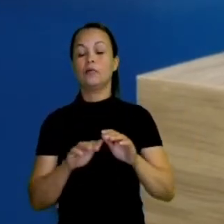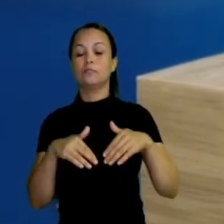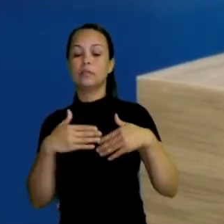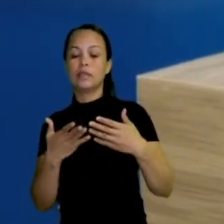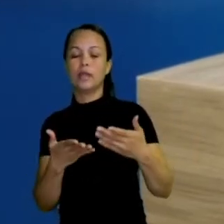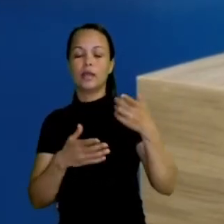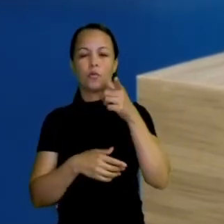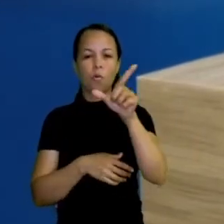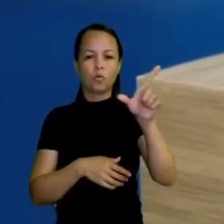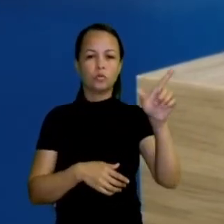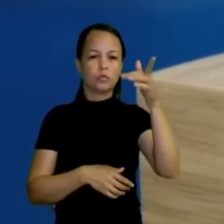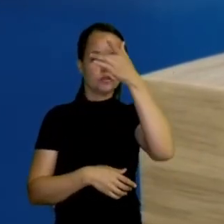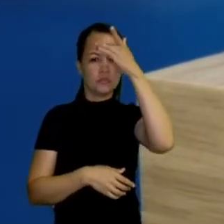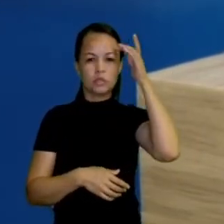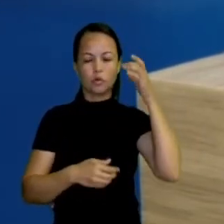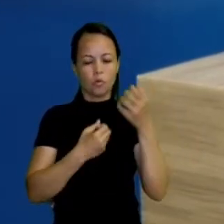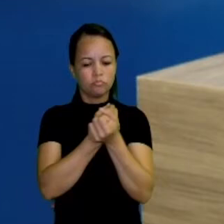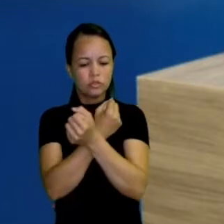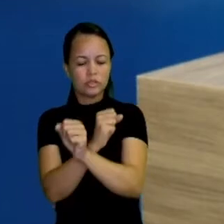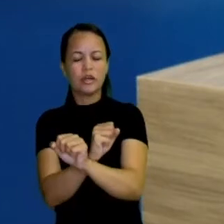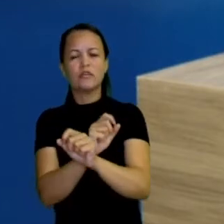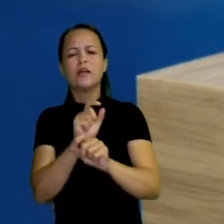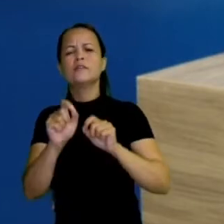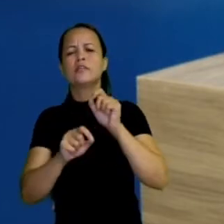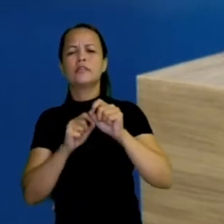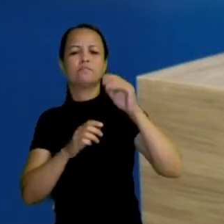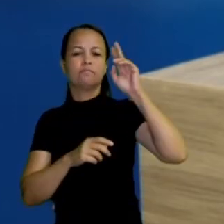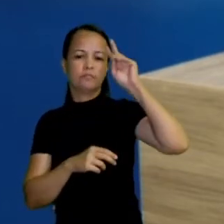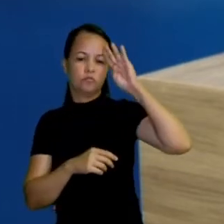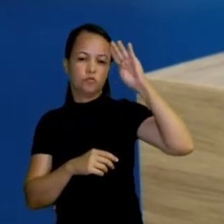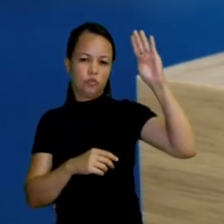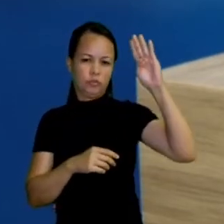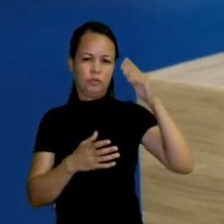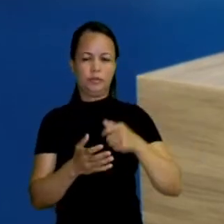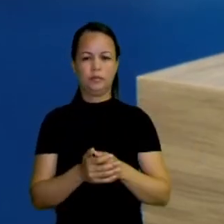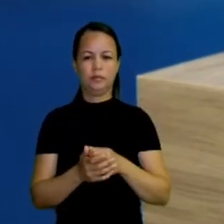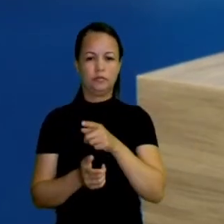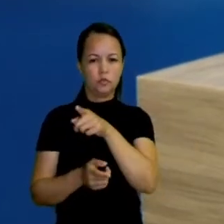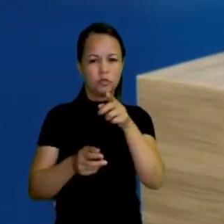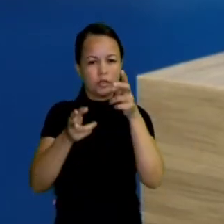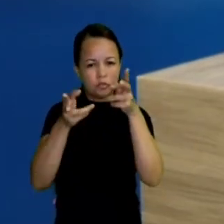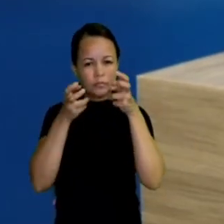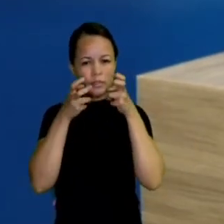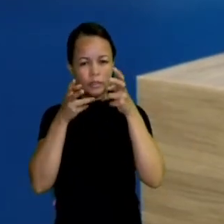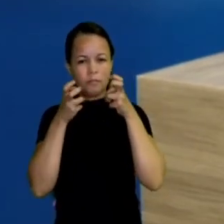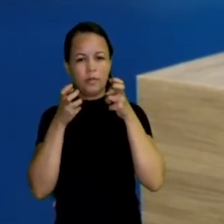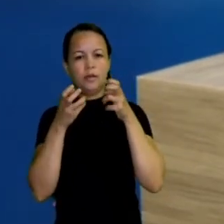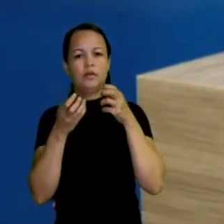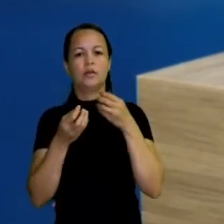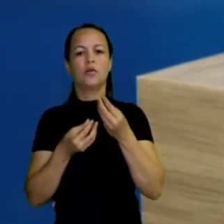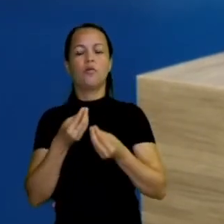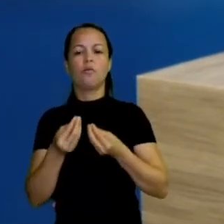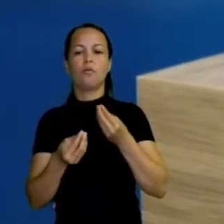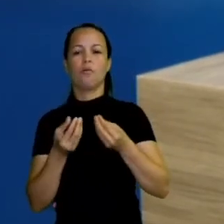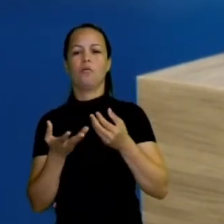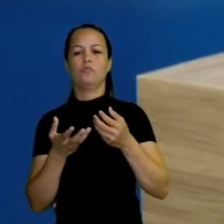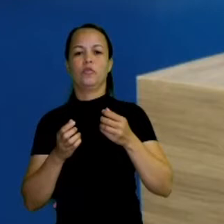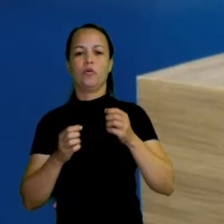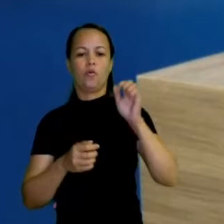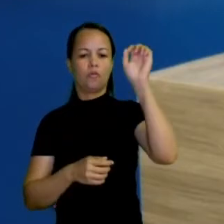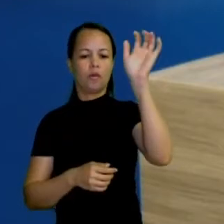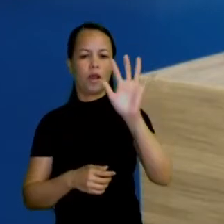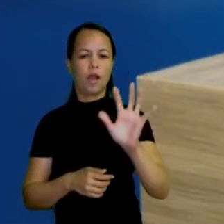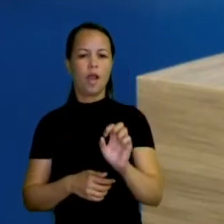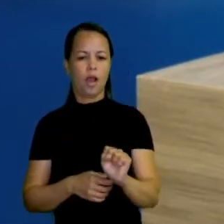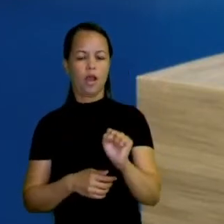outros escravizados? Né? Quem foram os principais? Se vocês analisarem como foi colocado o mapa anterior